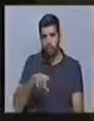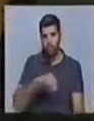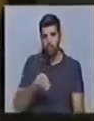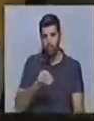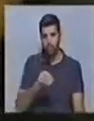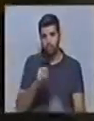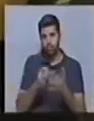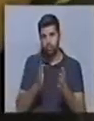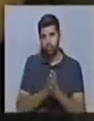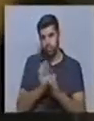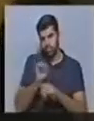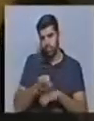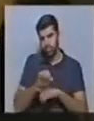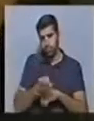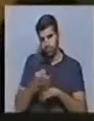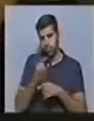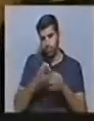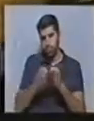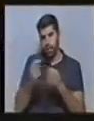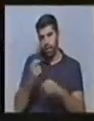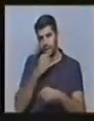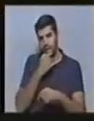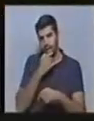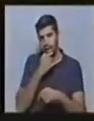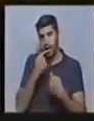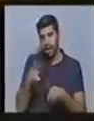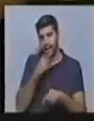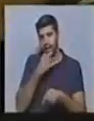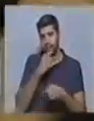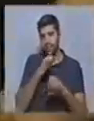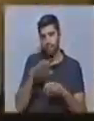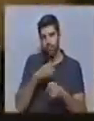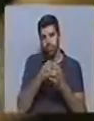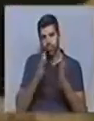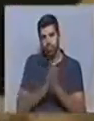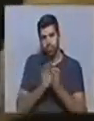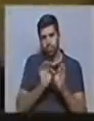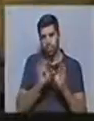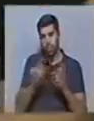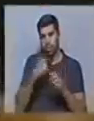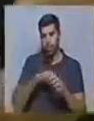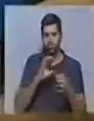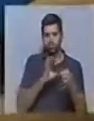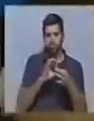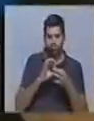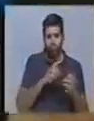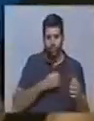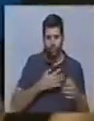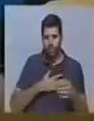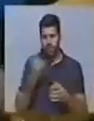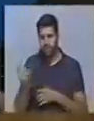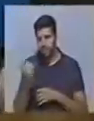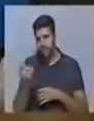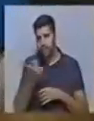de facto, isto só faz sentido se for para todo mundo e trabalhamos com todo o tipo de empresas e organizações e entidades que tenham na